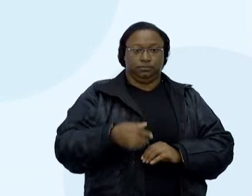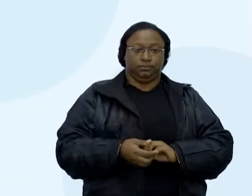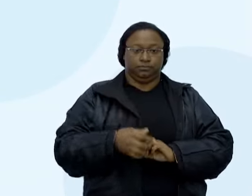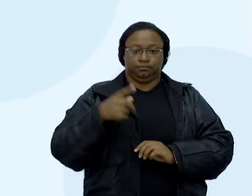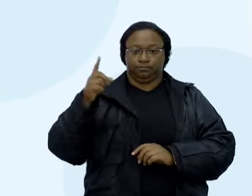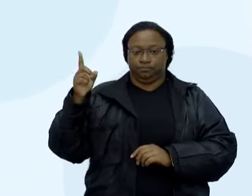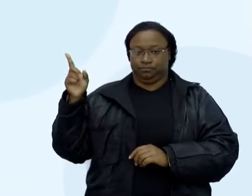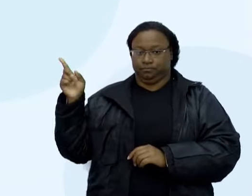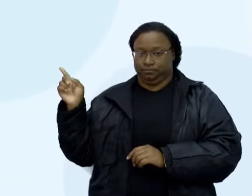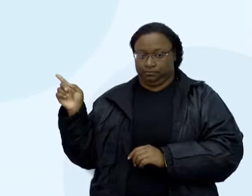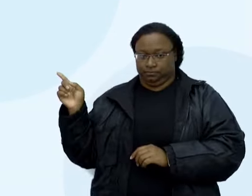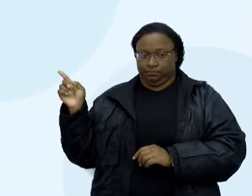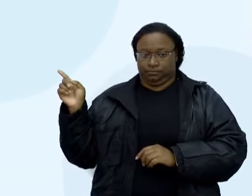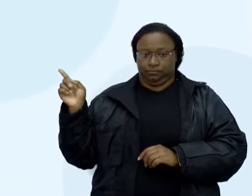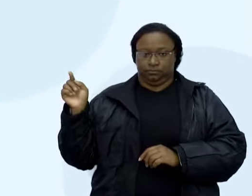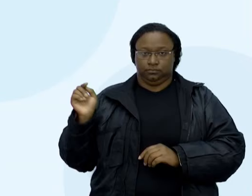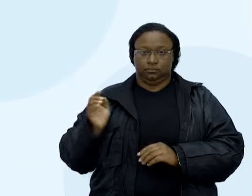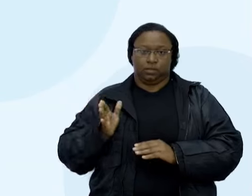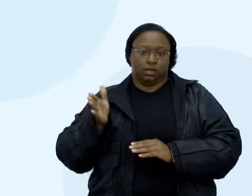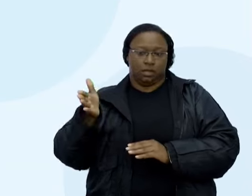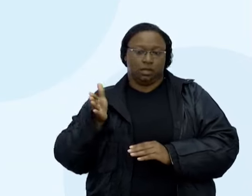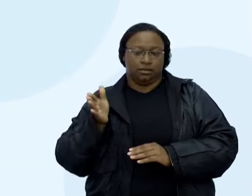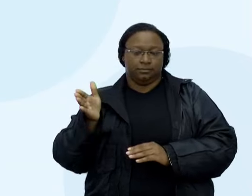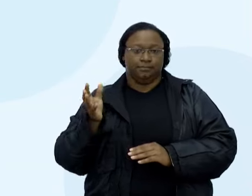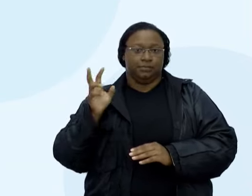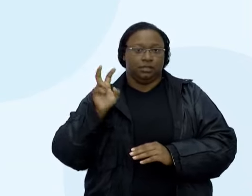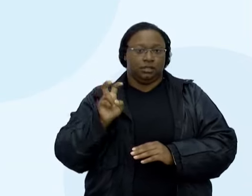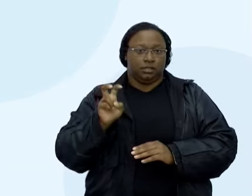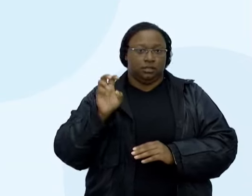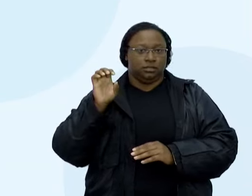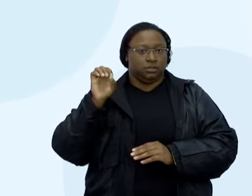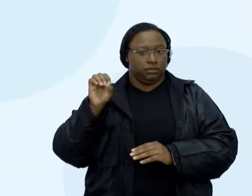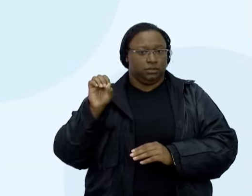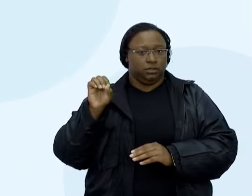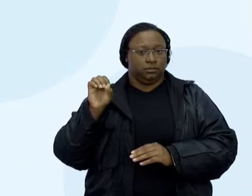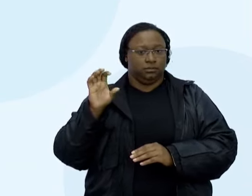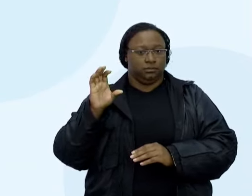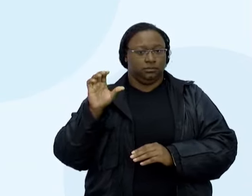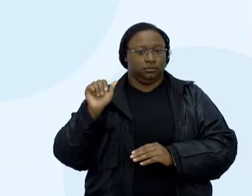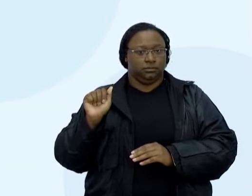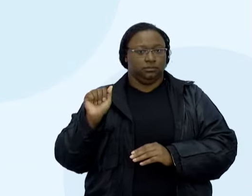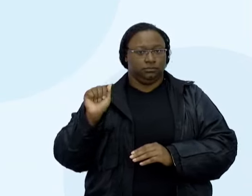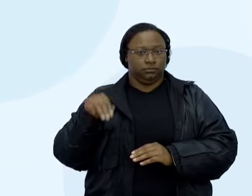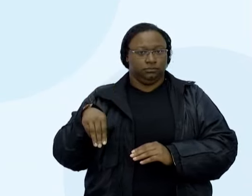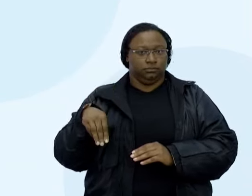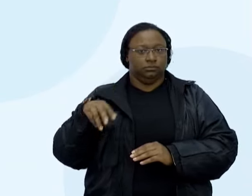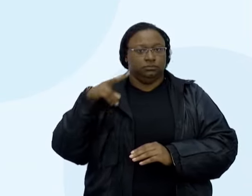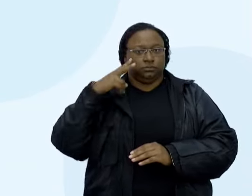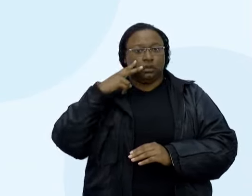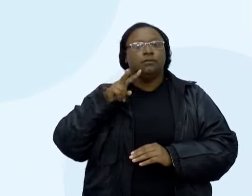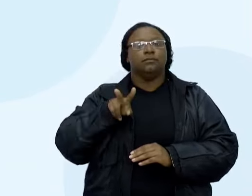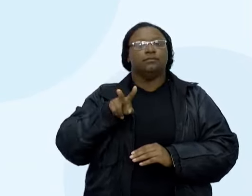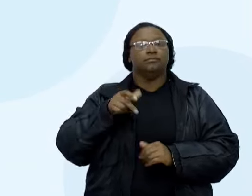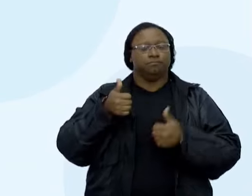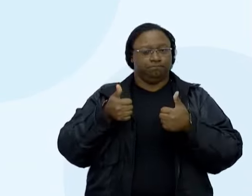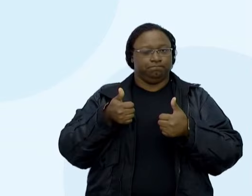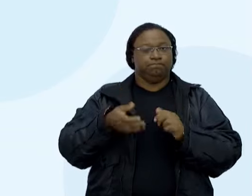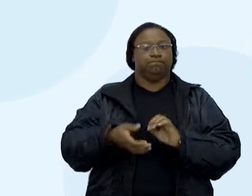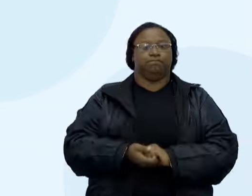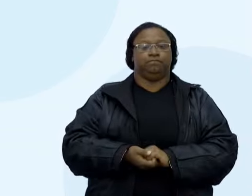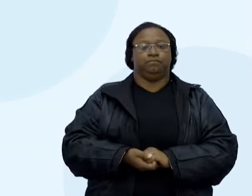e aqui ela tem 50 centímetros. Dá para enxergar, né? Dá para a gente enxergar? 50 por